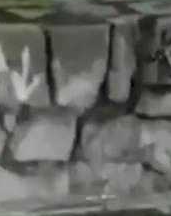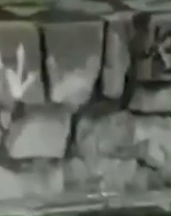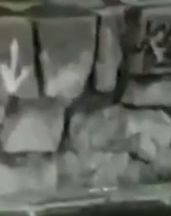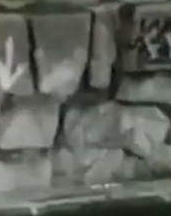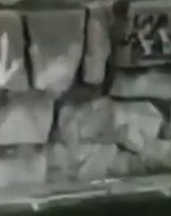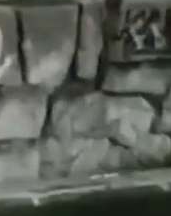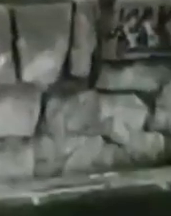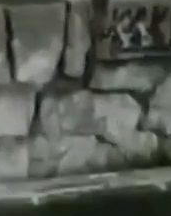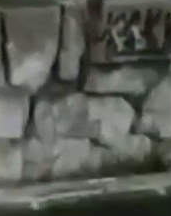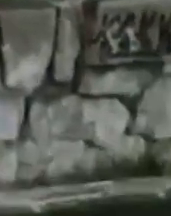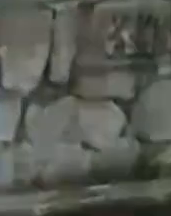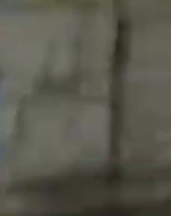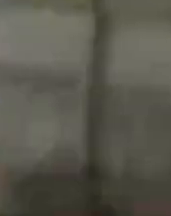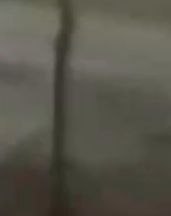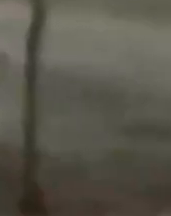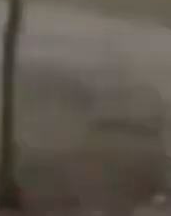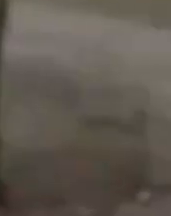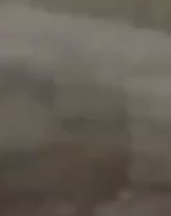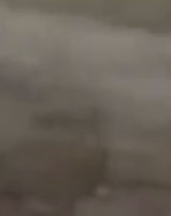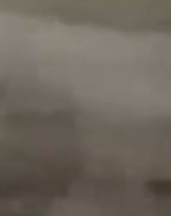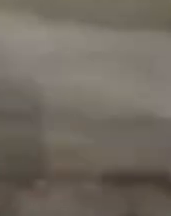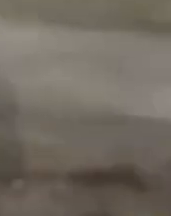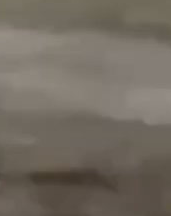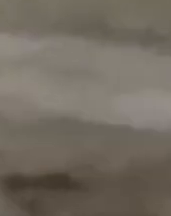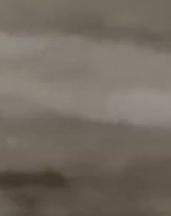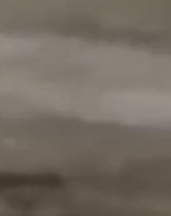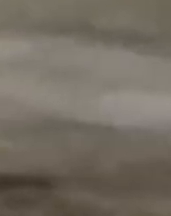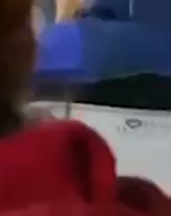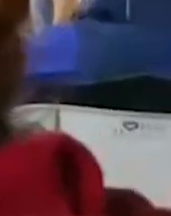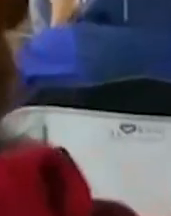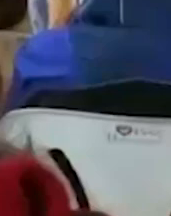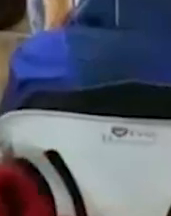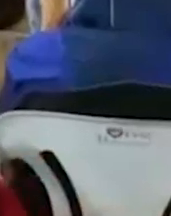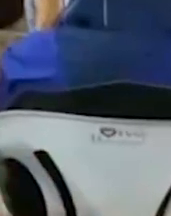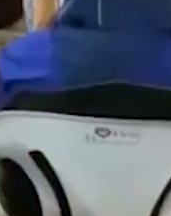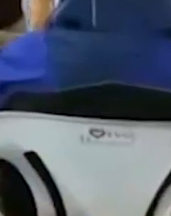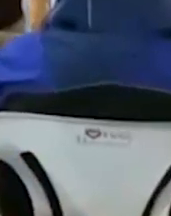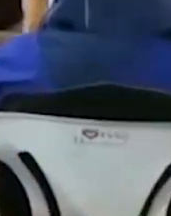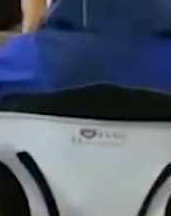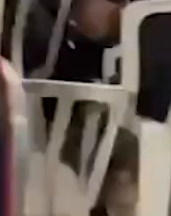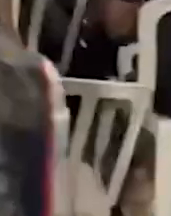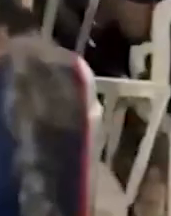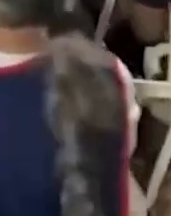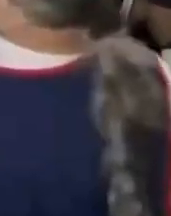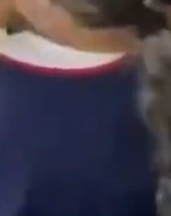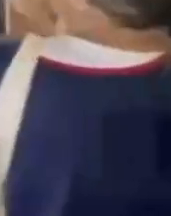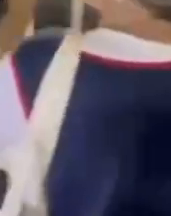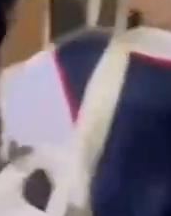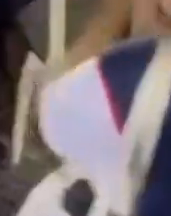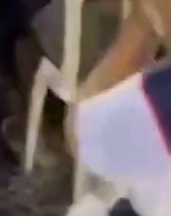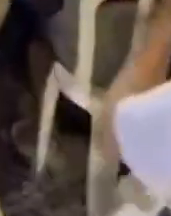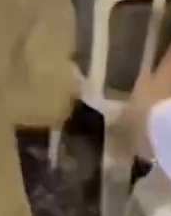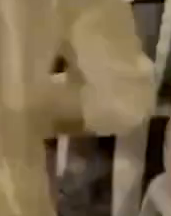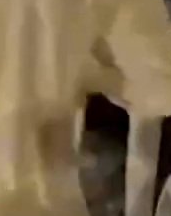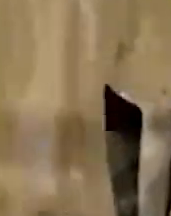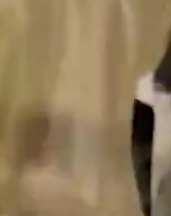também atendimento espiritual a esses que são desprezados e excluídos pela sociedade.